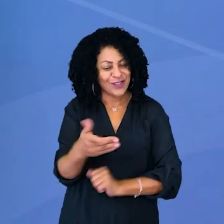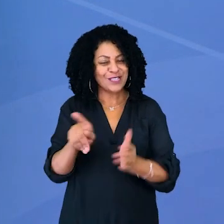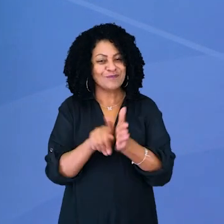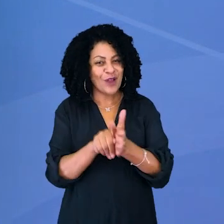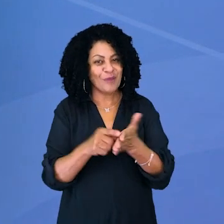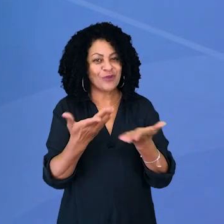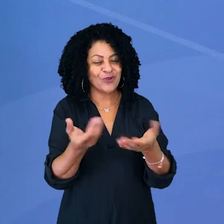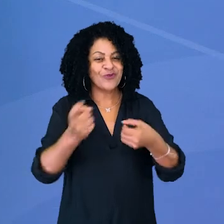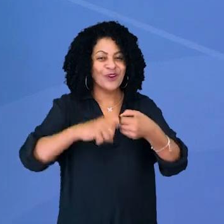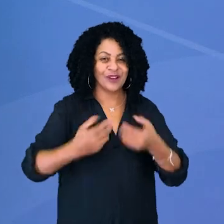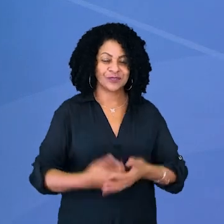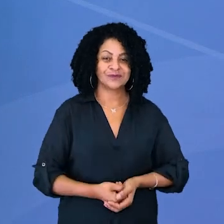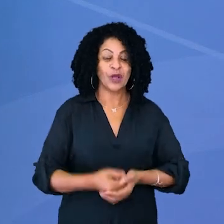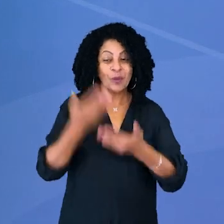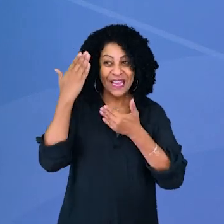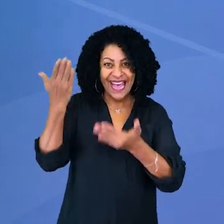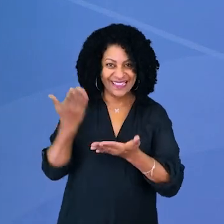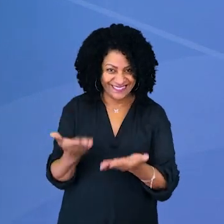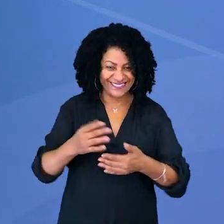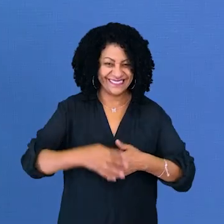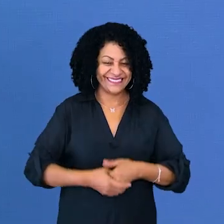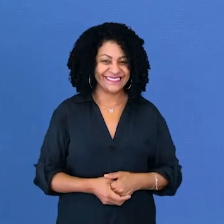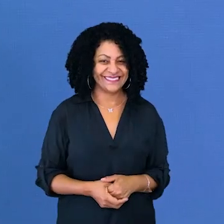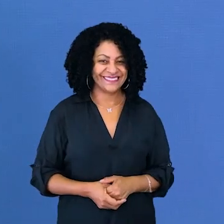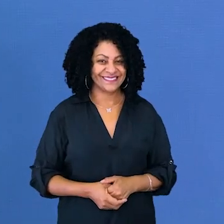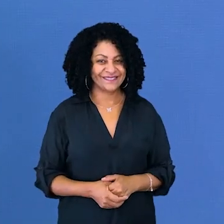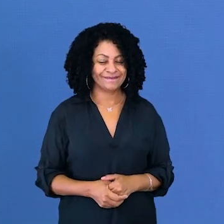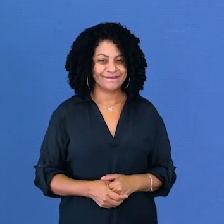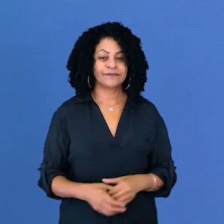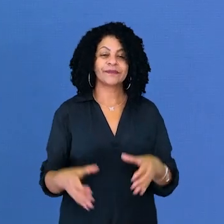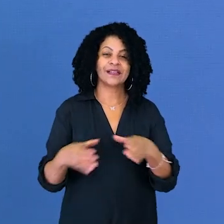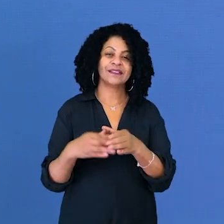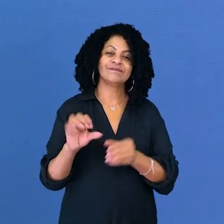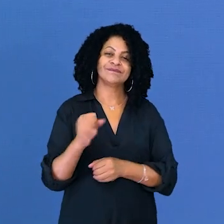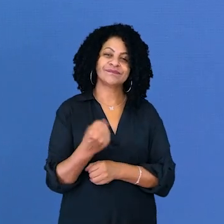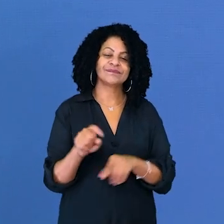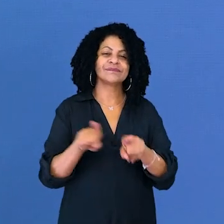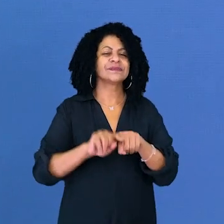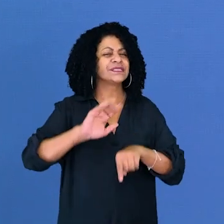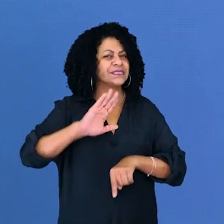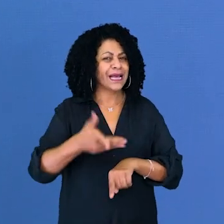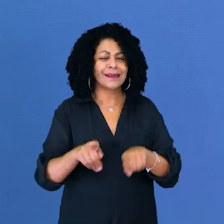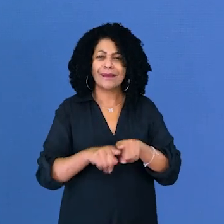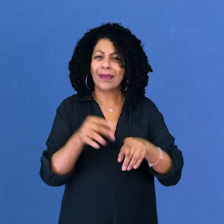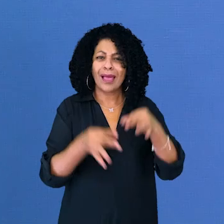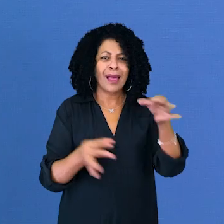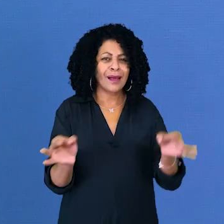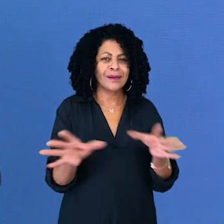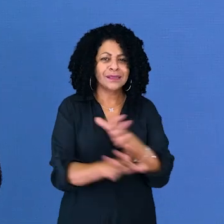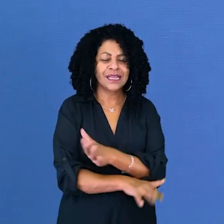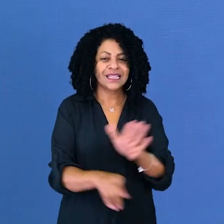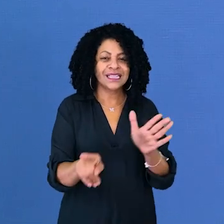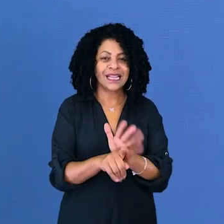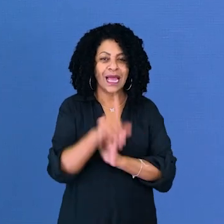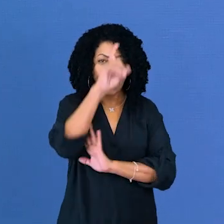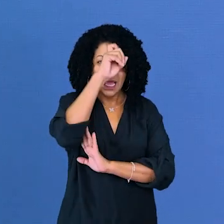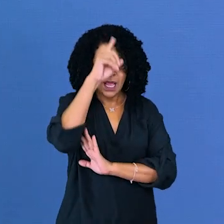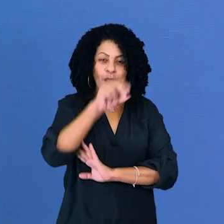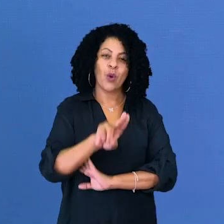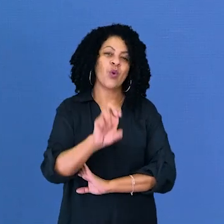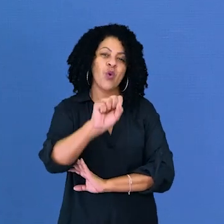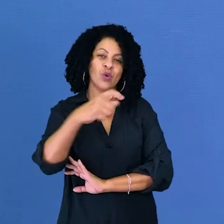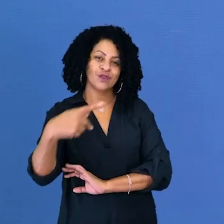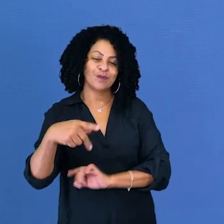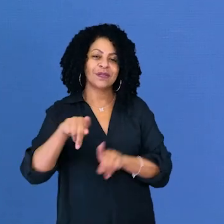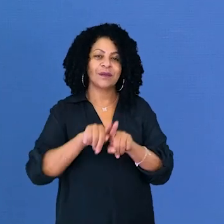no estúdio. Obrigado, Larice. Bom trabalho para você. Na 8ª turma, o caso julgado envolve o Hospital Universitário da USP.